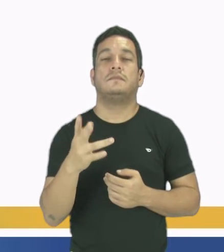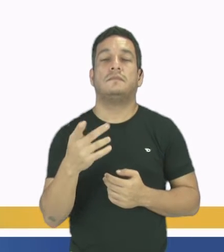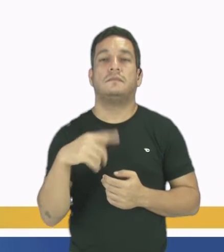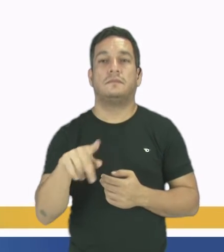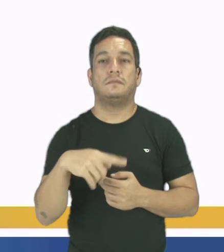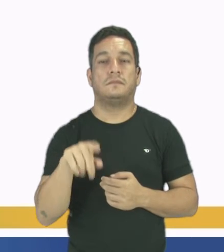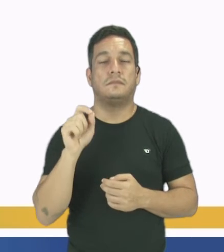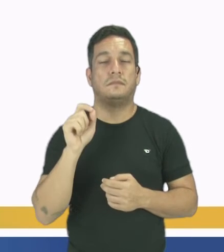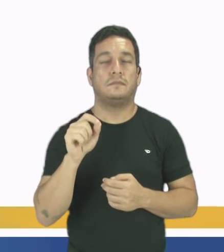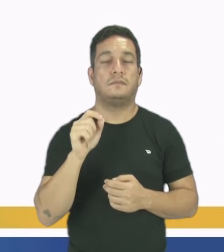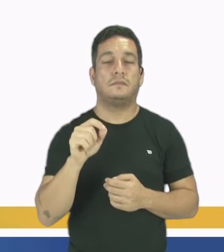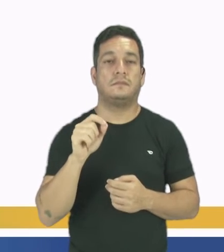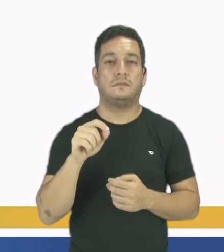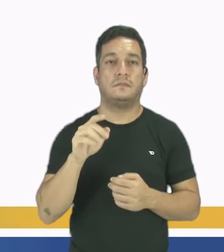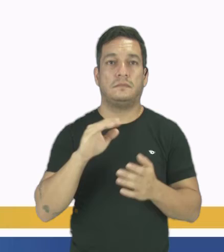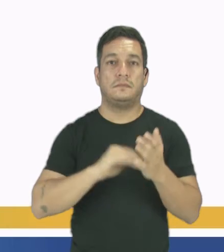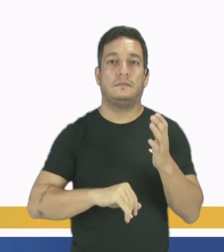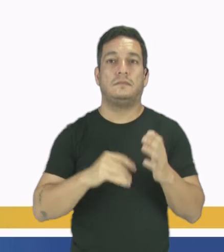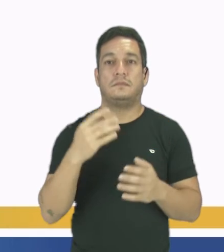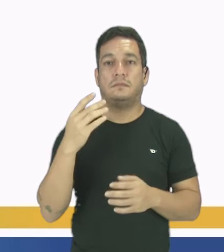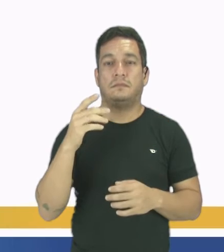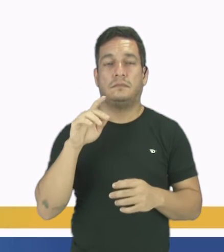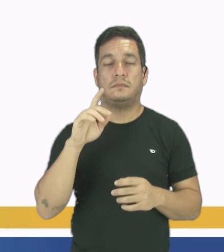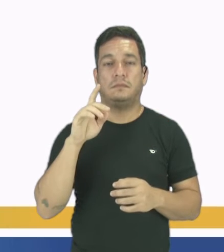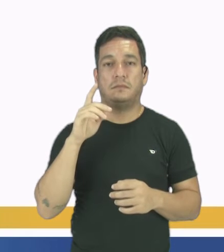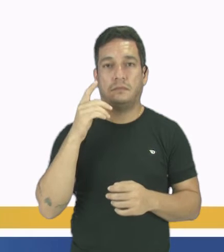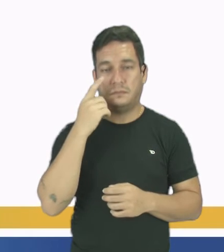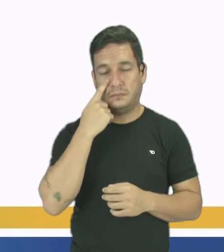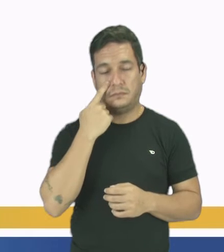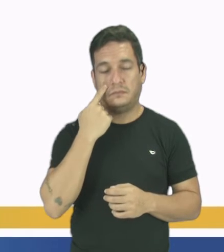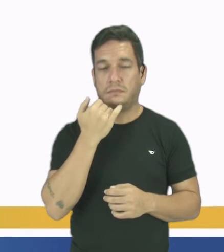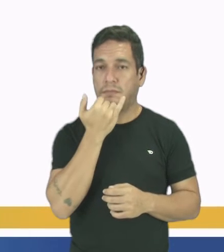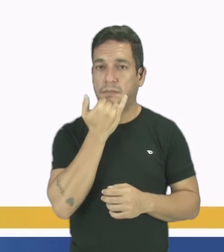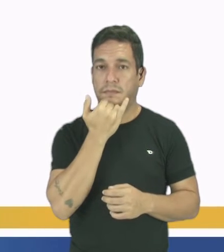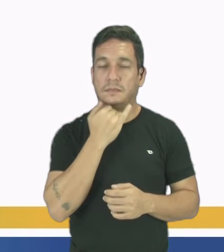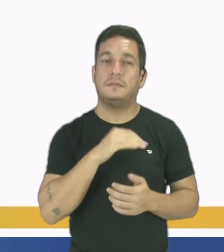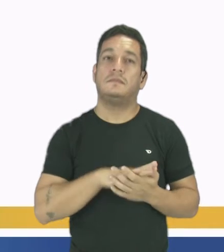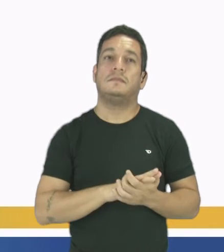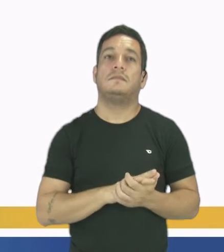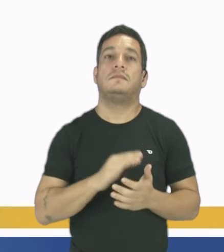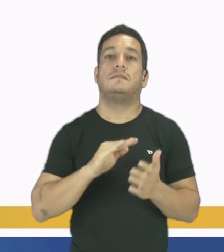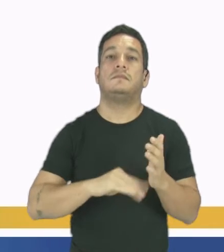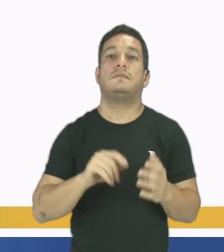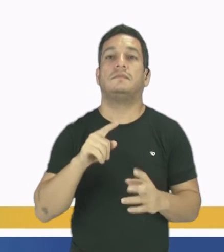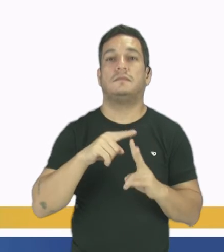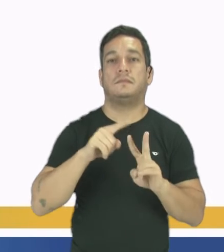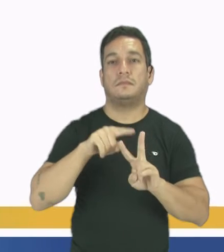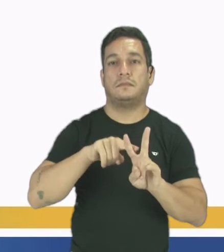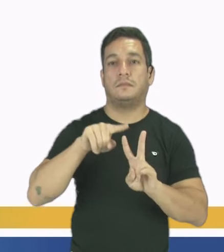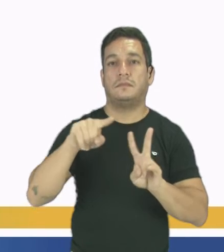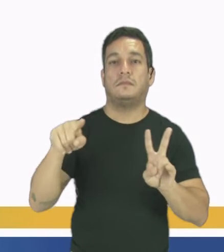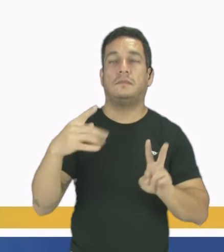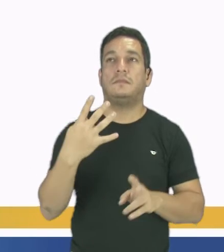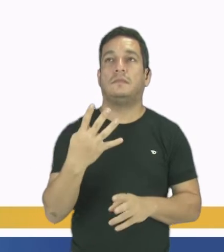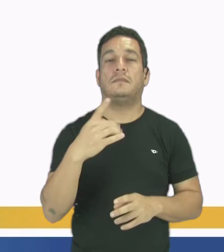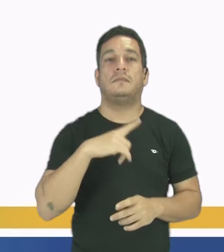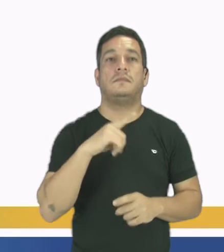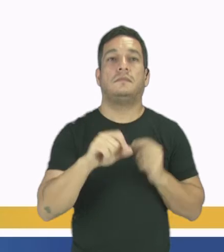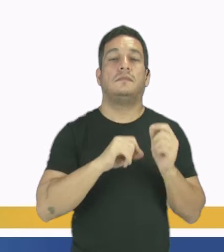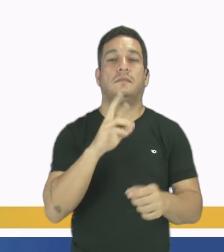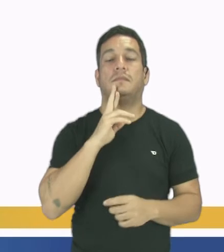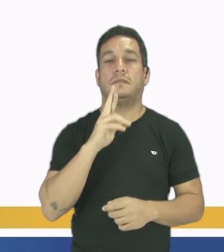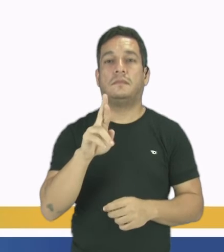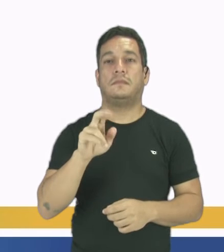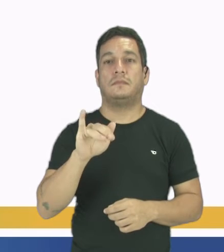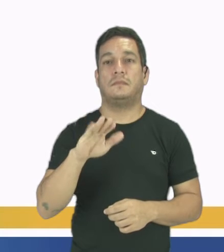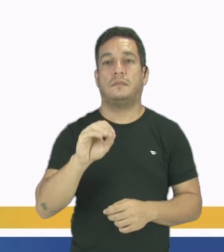quando você extrai o quadrado, ou aliás, desculpa, quando nós extraímos a raiz de 4, nós temos o valor do